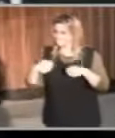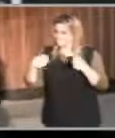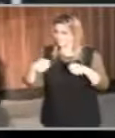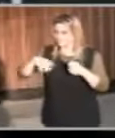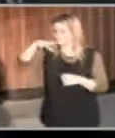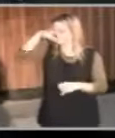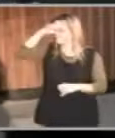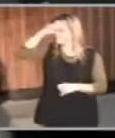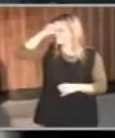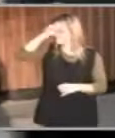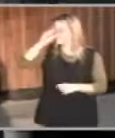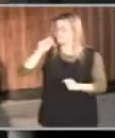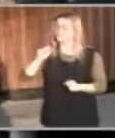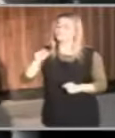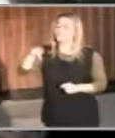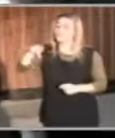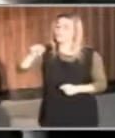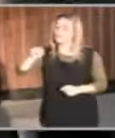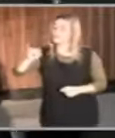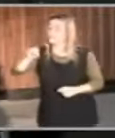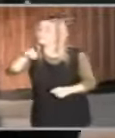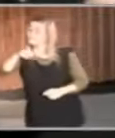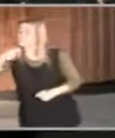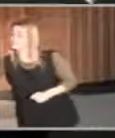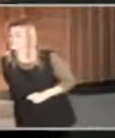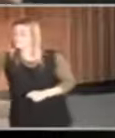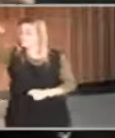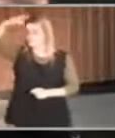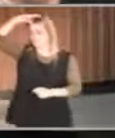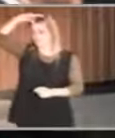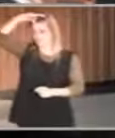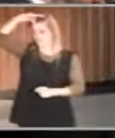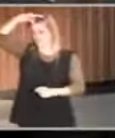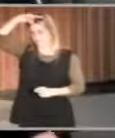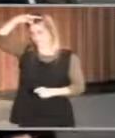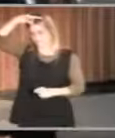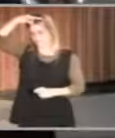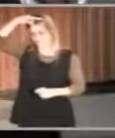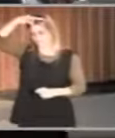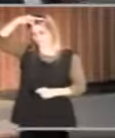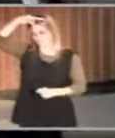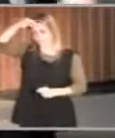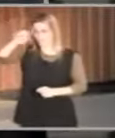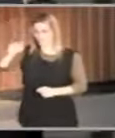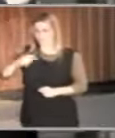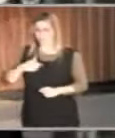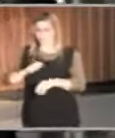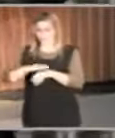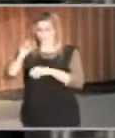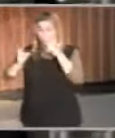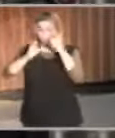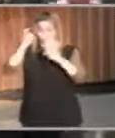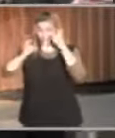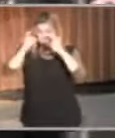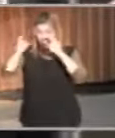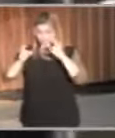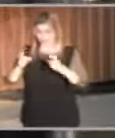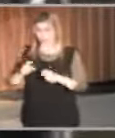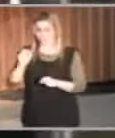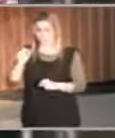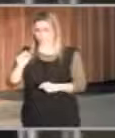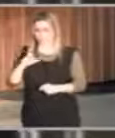espiritual da nova geração sabe o que é que me preocupa? é o seguinte alguns desses valores